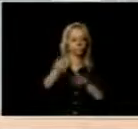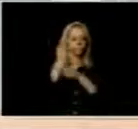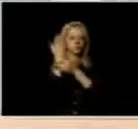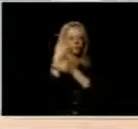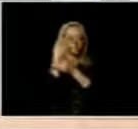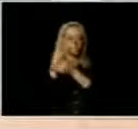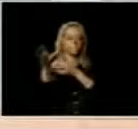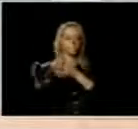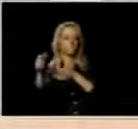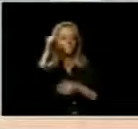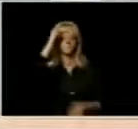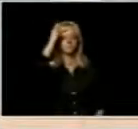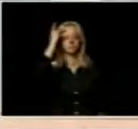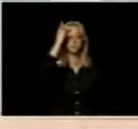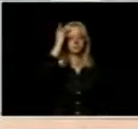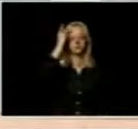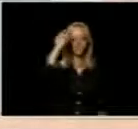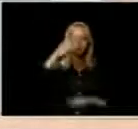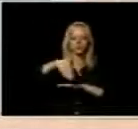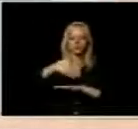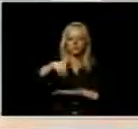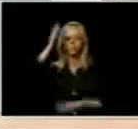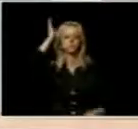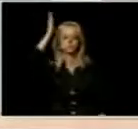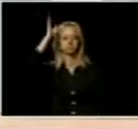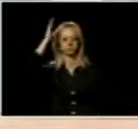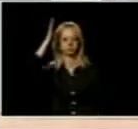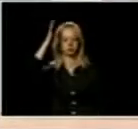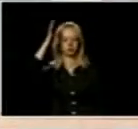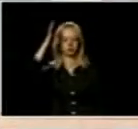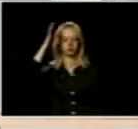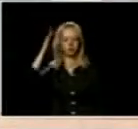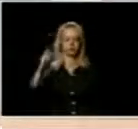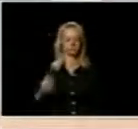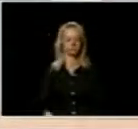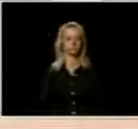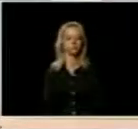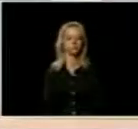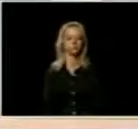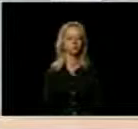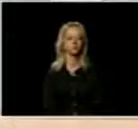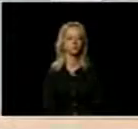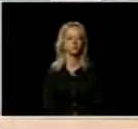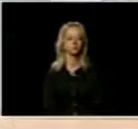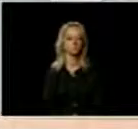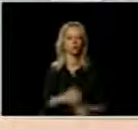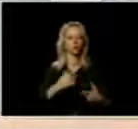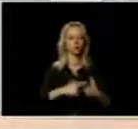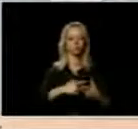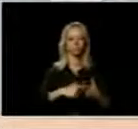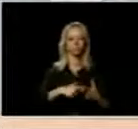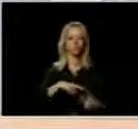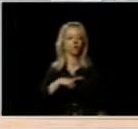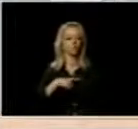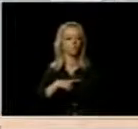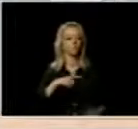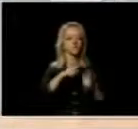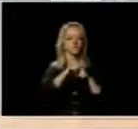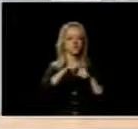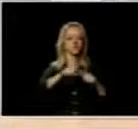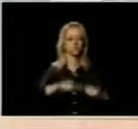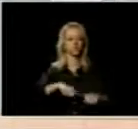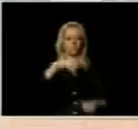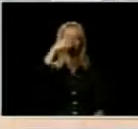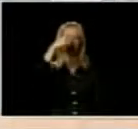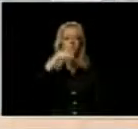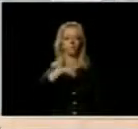cidade, capaz do passageiro nem querer pagar passagem. Porque de tão feio que é os pontos turísticos, que muito nos